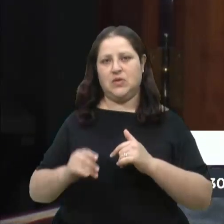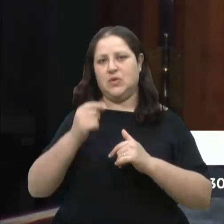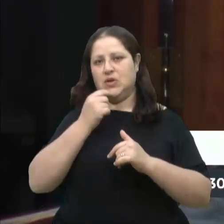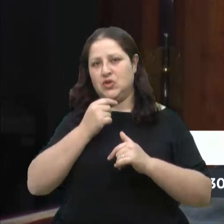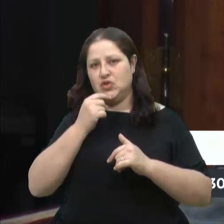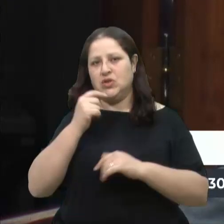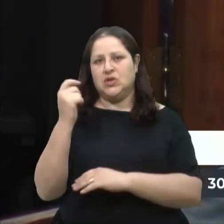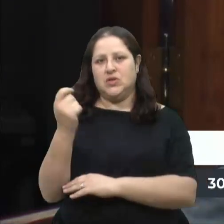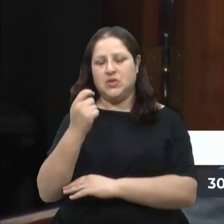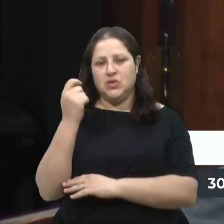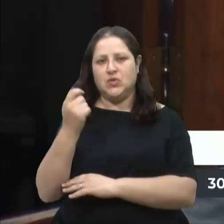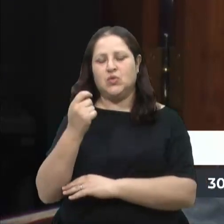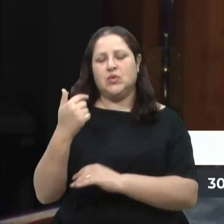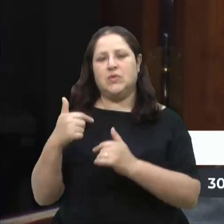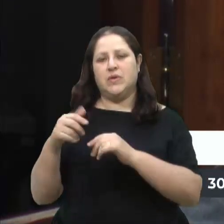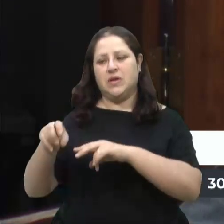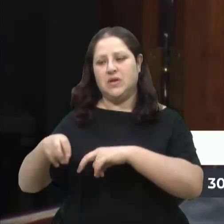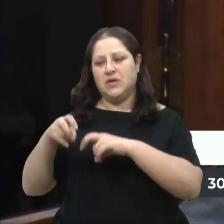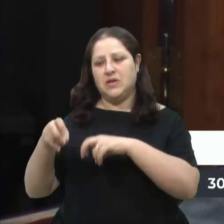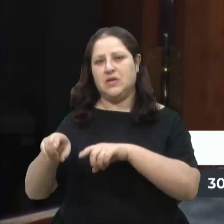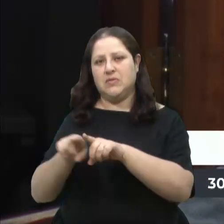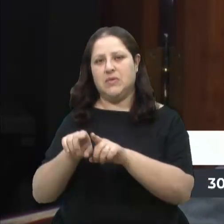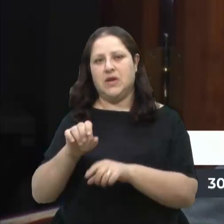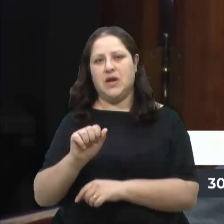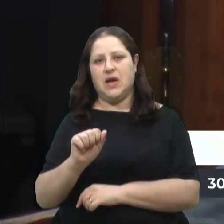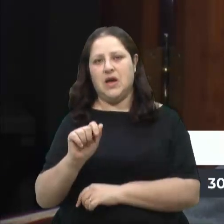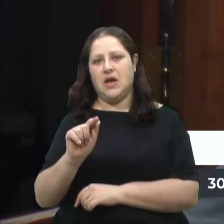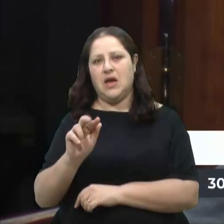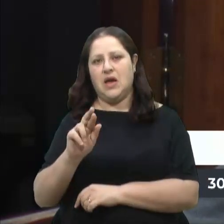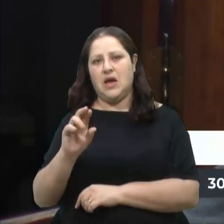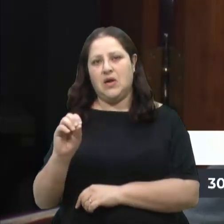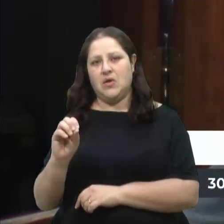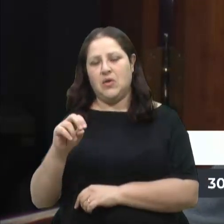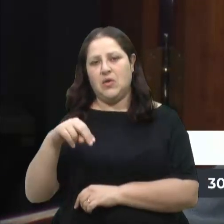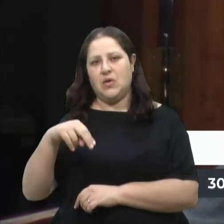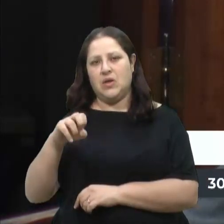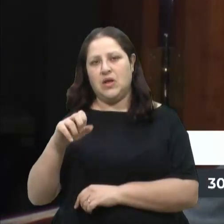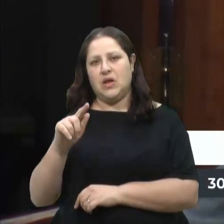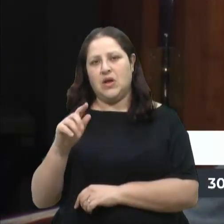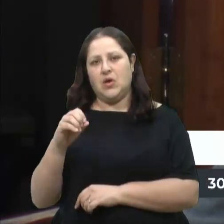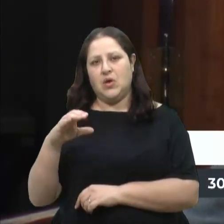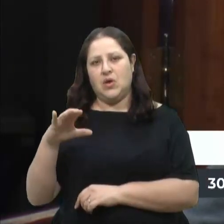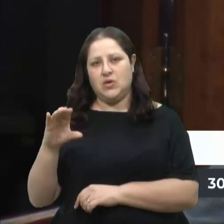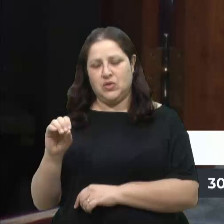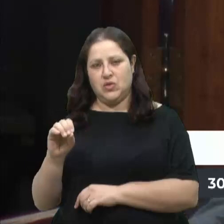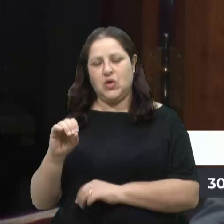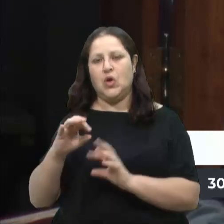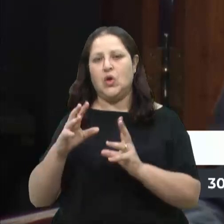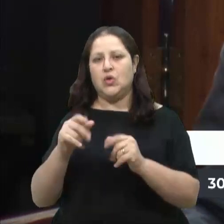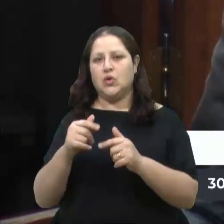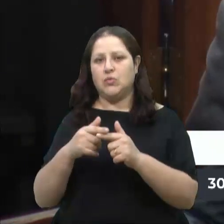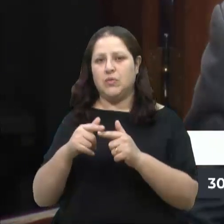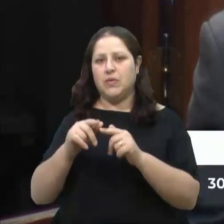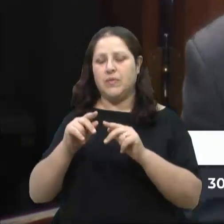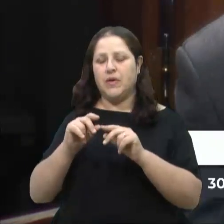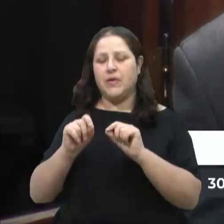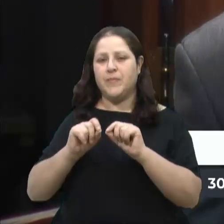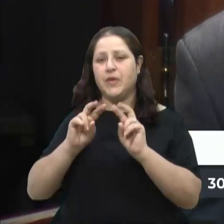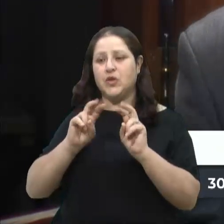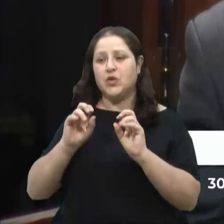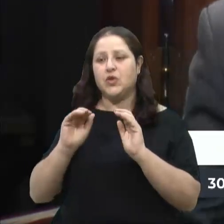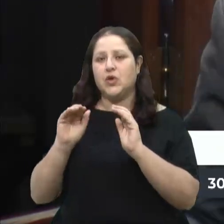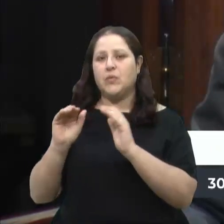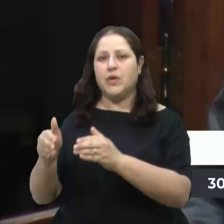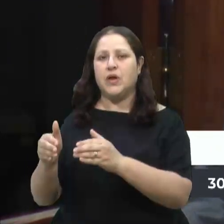e estadual. Todos os problemas que se referem ao homem do campo. Então, em primeiro lugar, eu